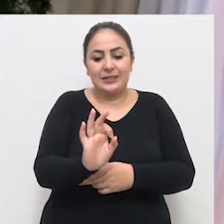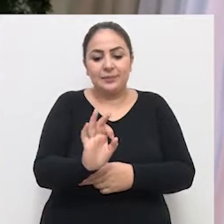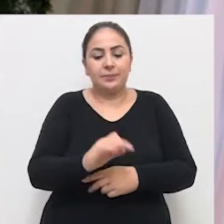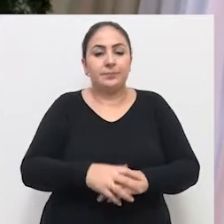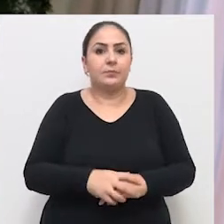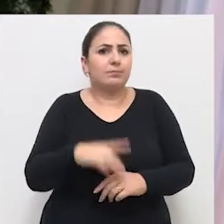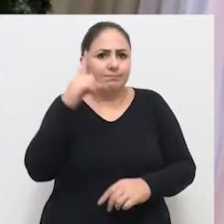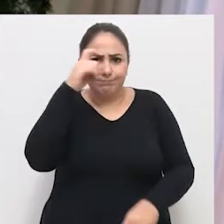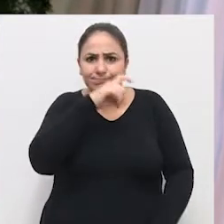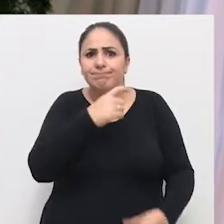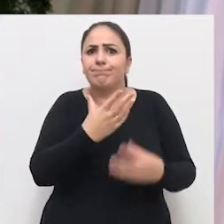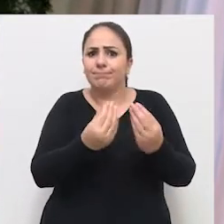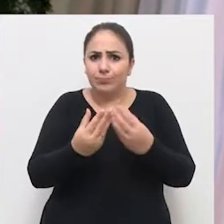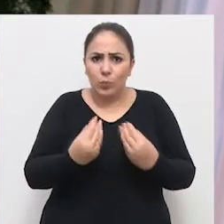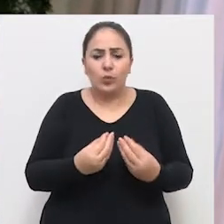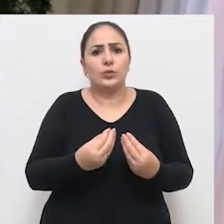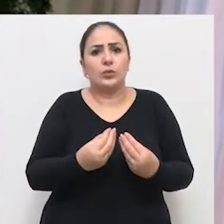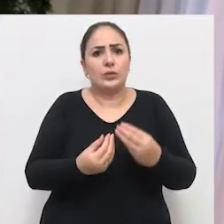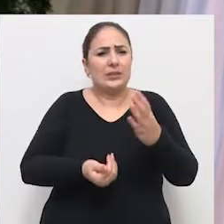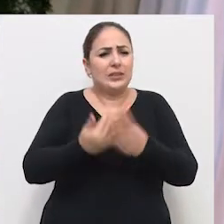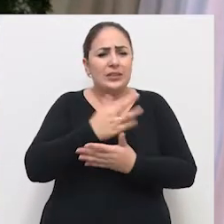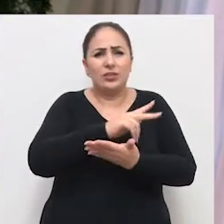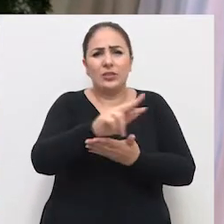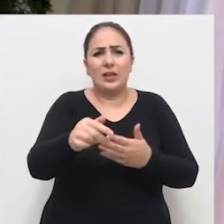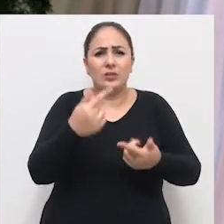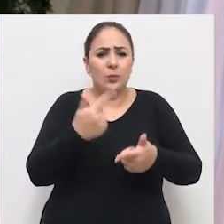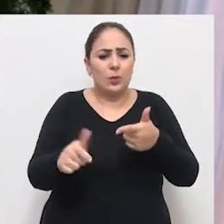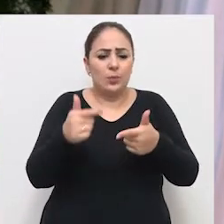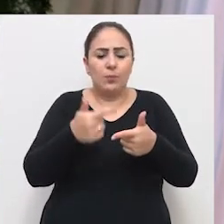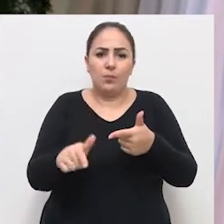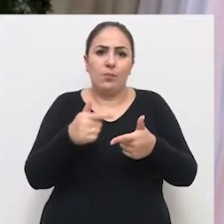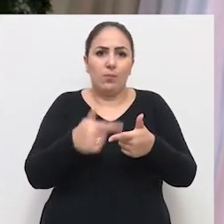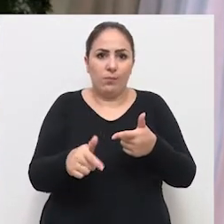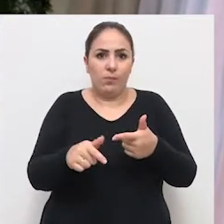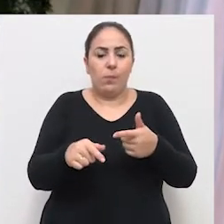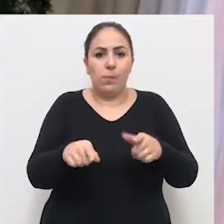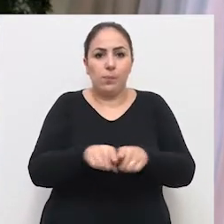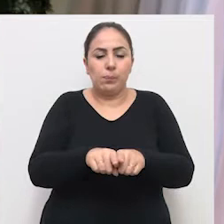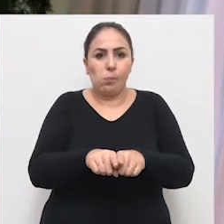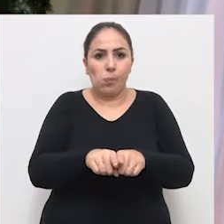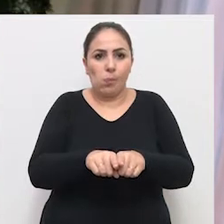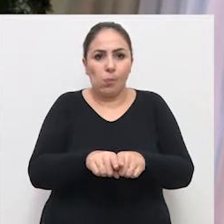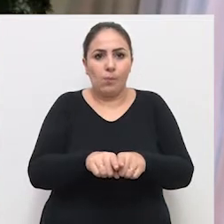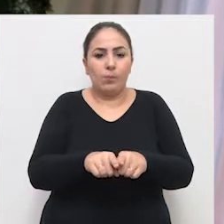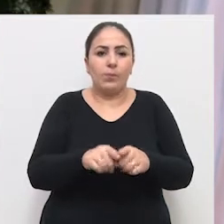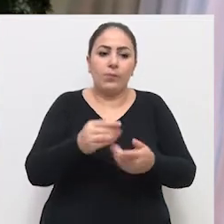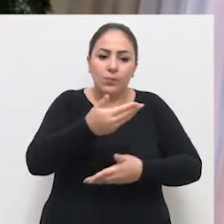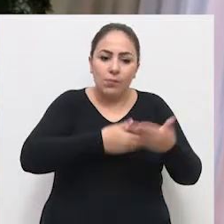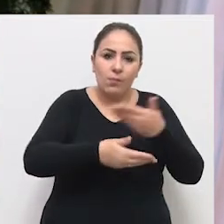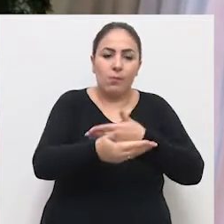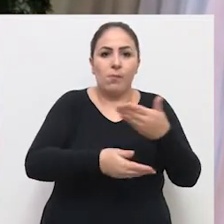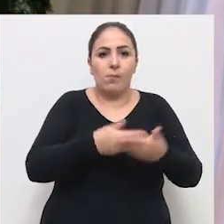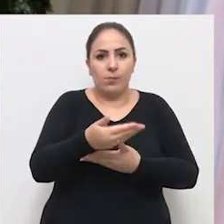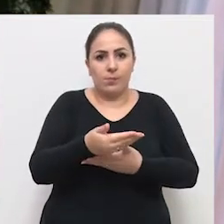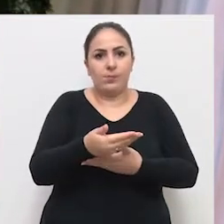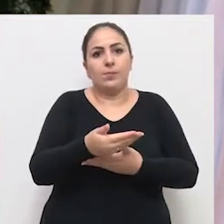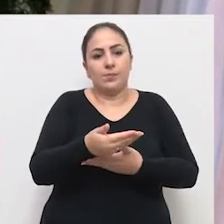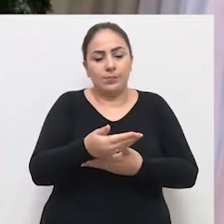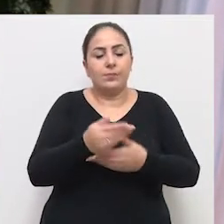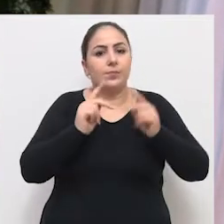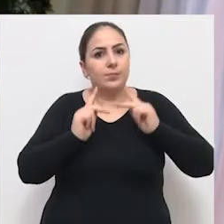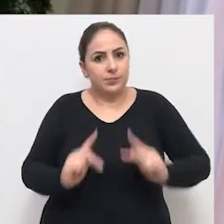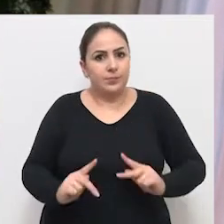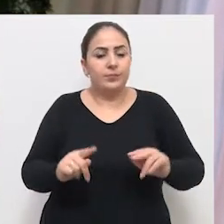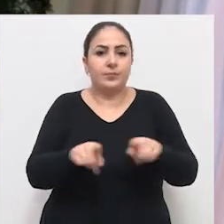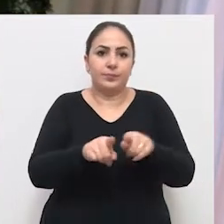presencial, dificulta bastante, gera sérios problemas para o fluxo